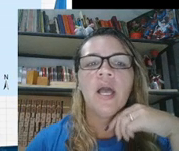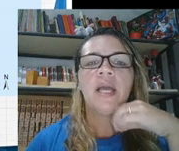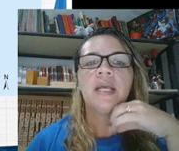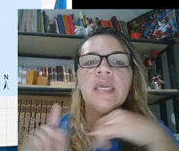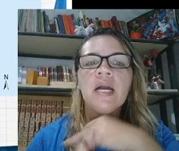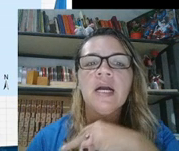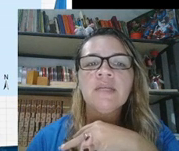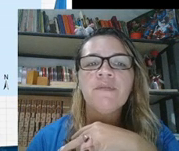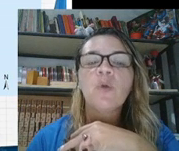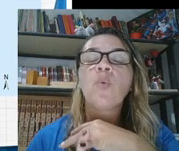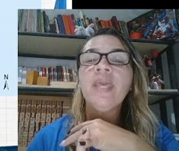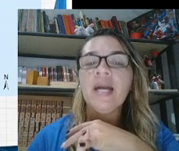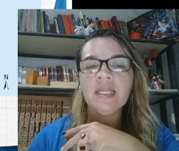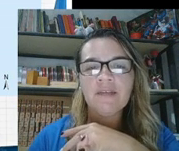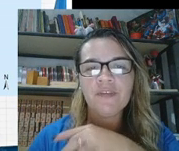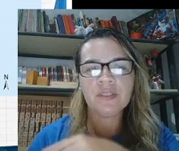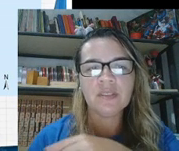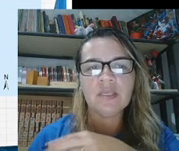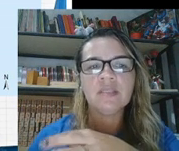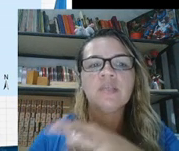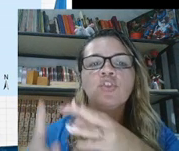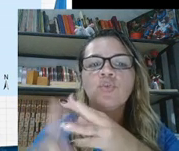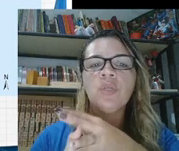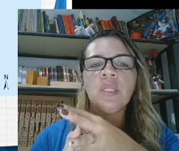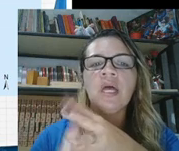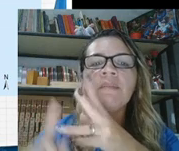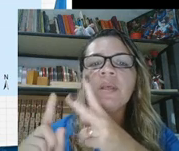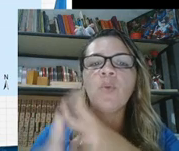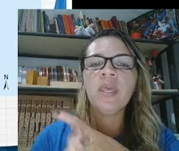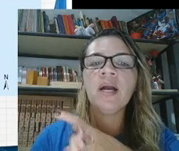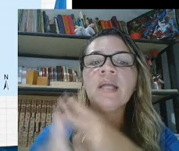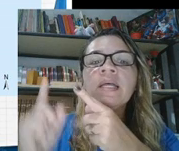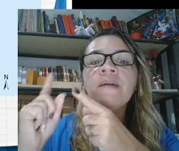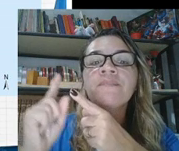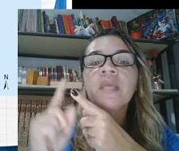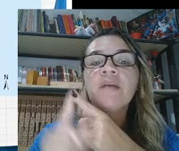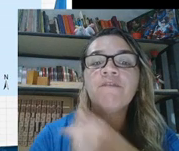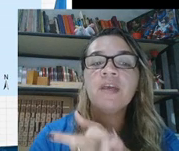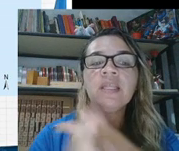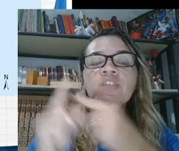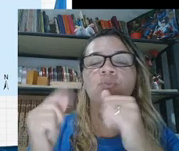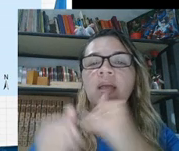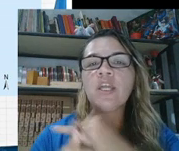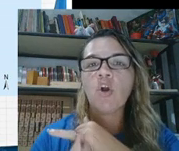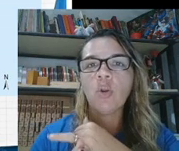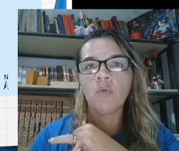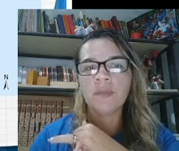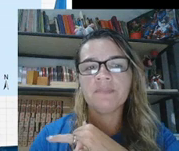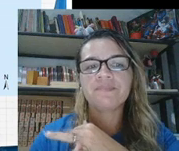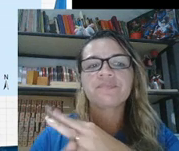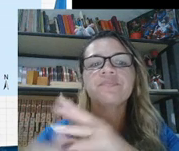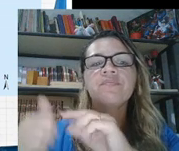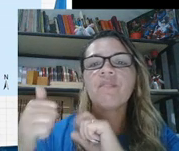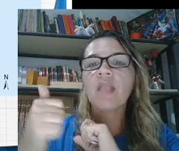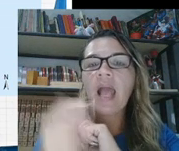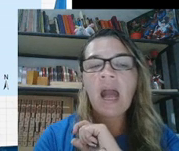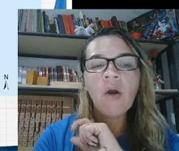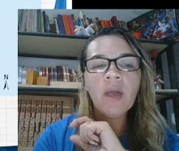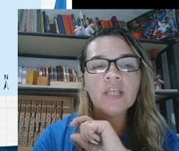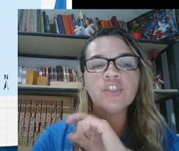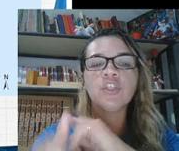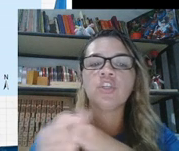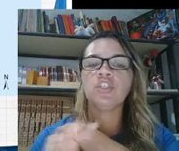ó, Guiana Francesa, Suriname, Guiana, Venezuela e Colômbia.